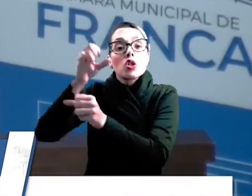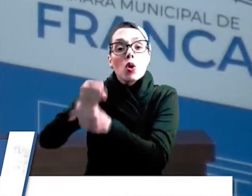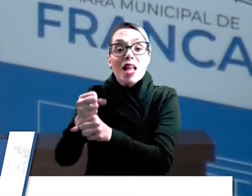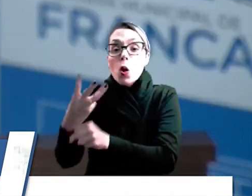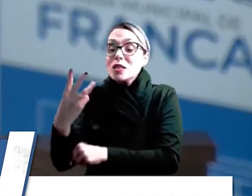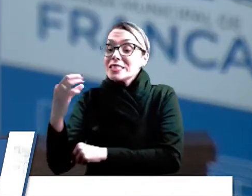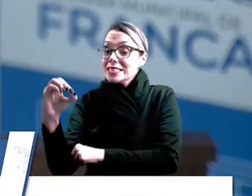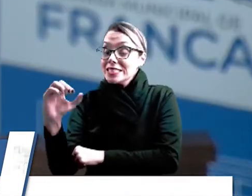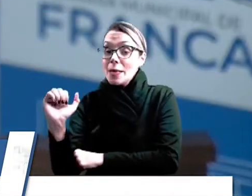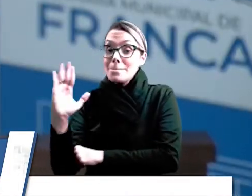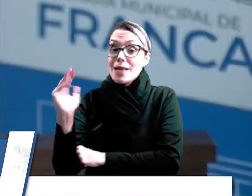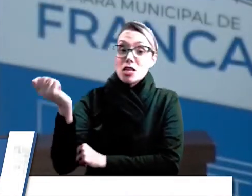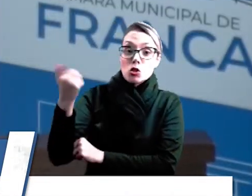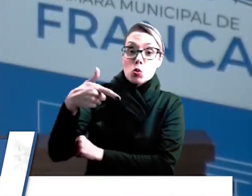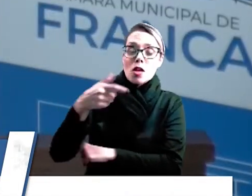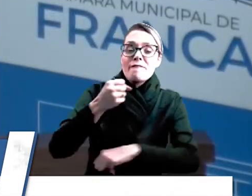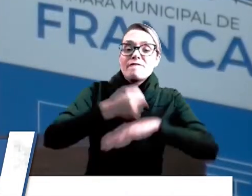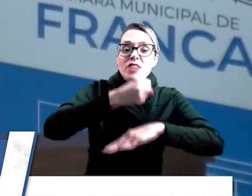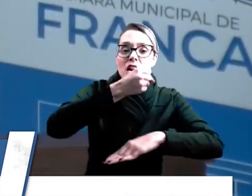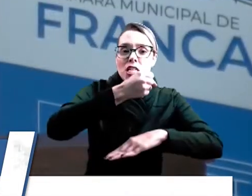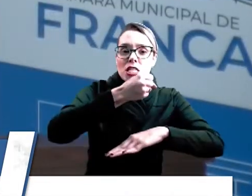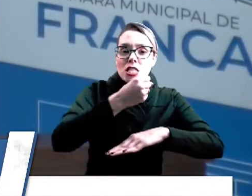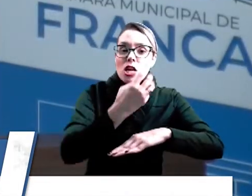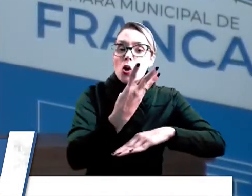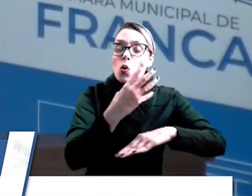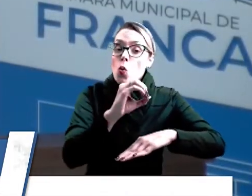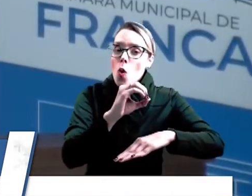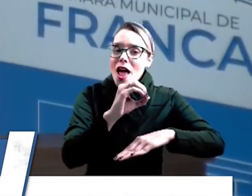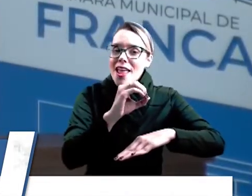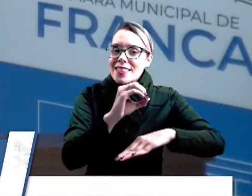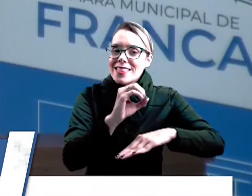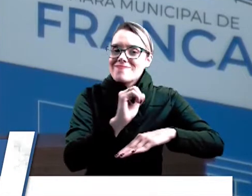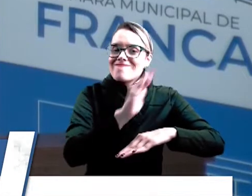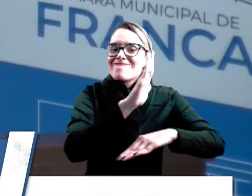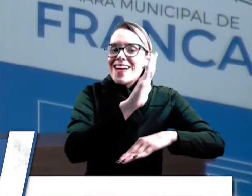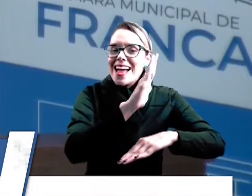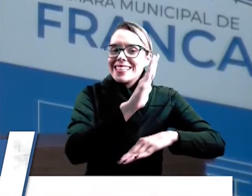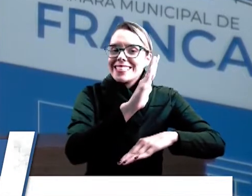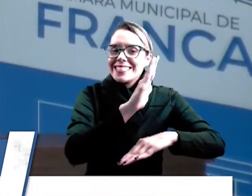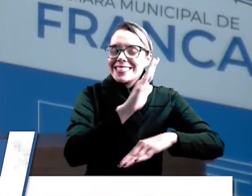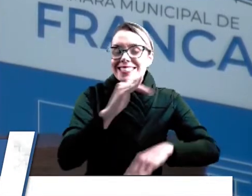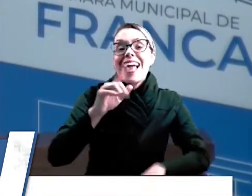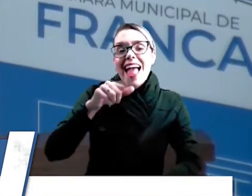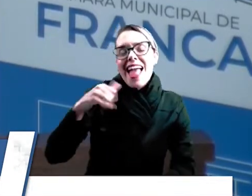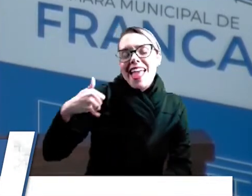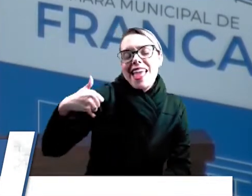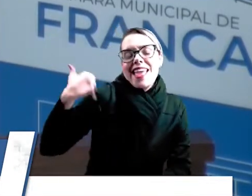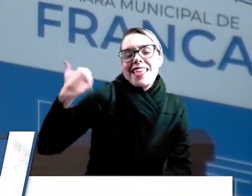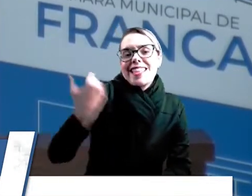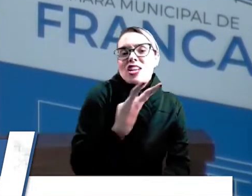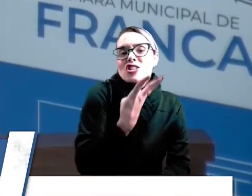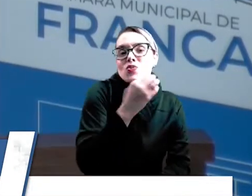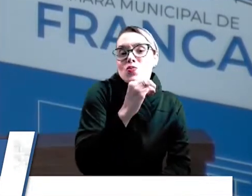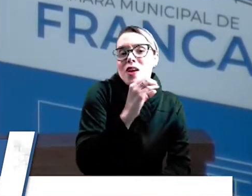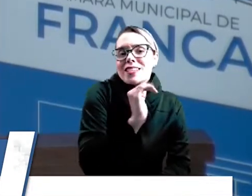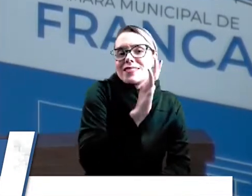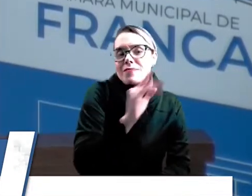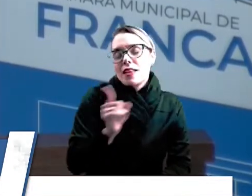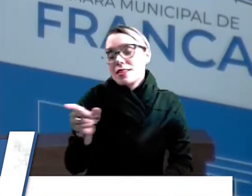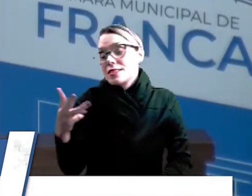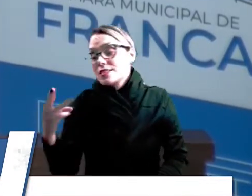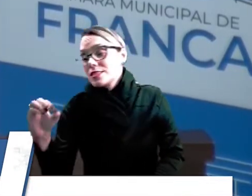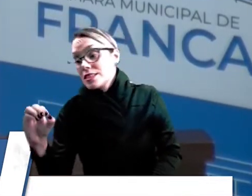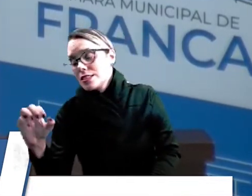E aqui está vacinando 40 mais. E ela preocupada com essa questão da vacina, ao contrário de